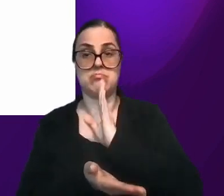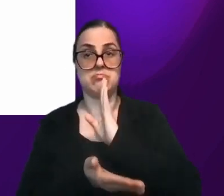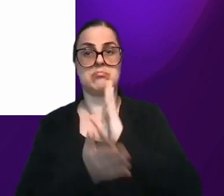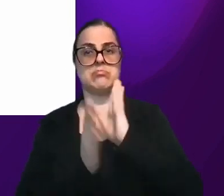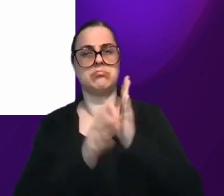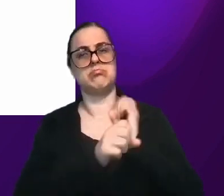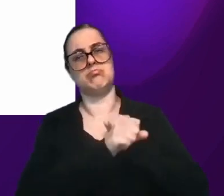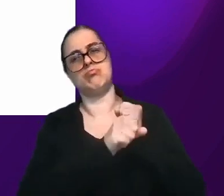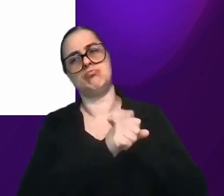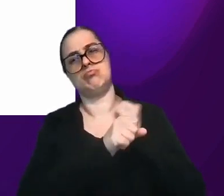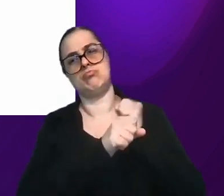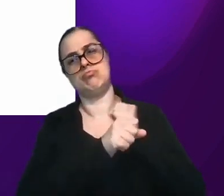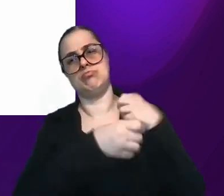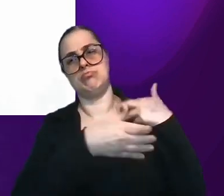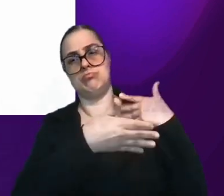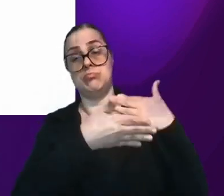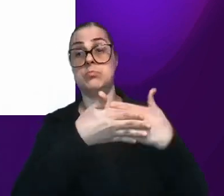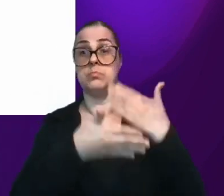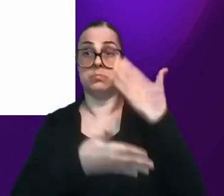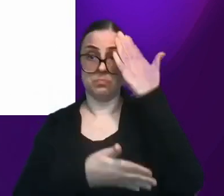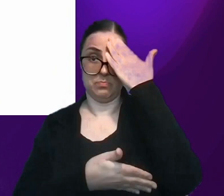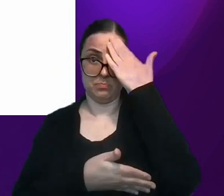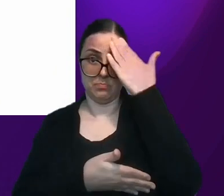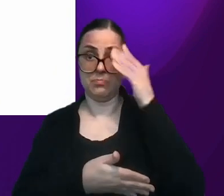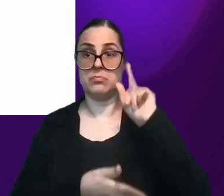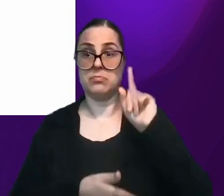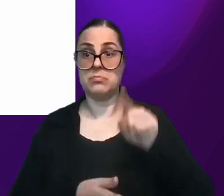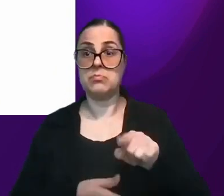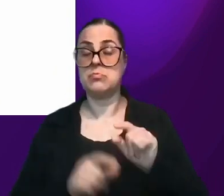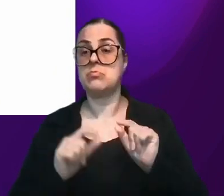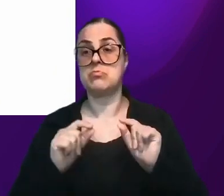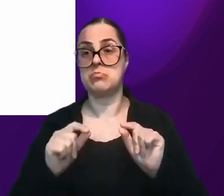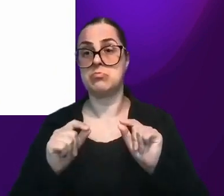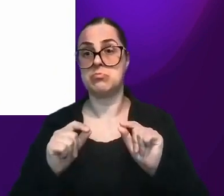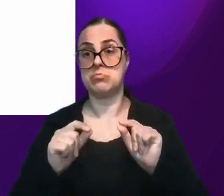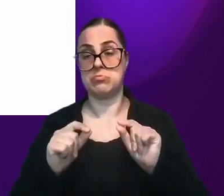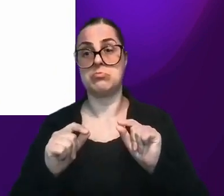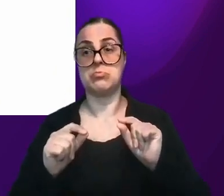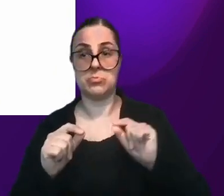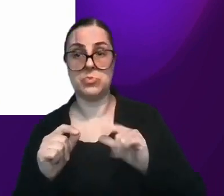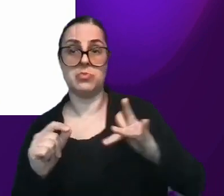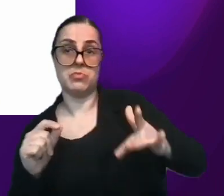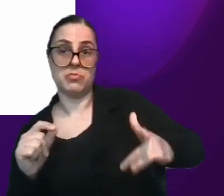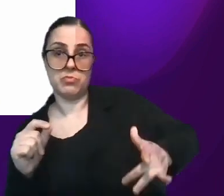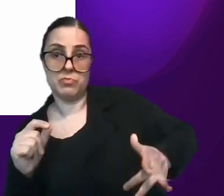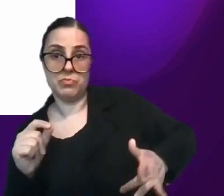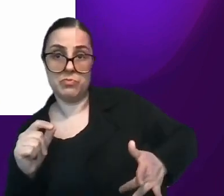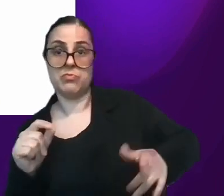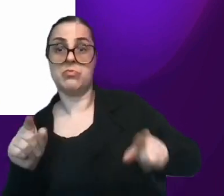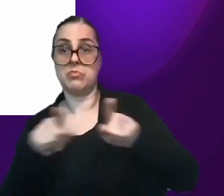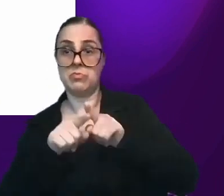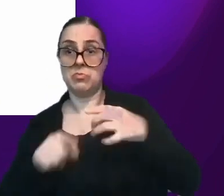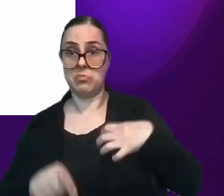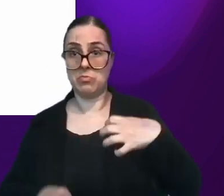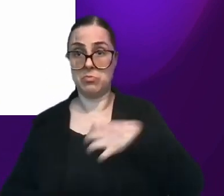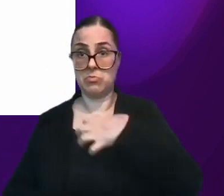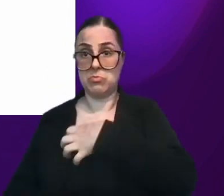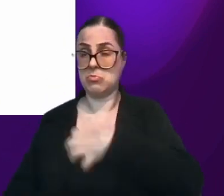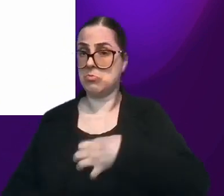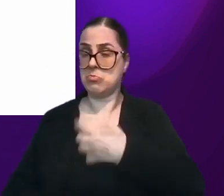décadas, né? O citrato ele é basicamente metabolizado no fígado e em outros órgãos também, nos músculos e nos rins, lembrando que o citrato,